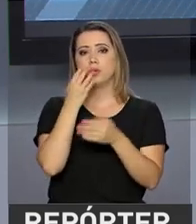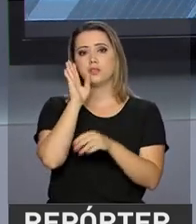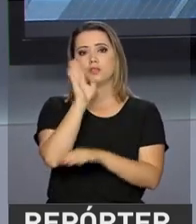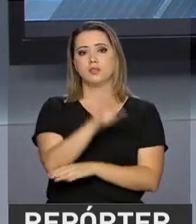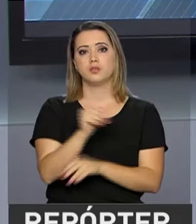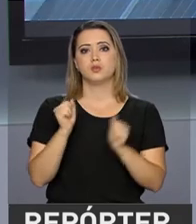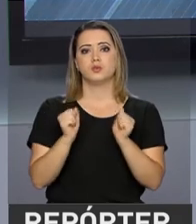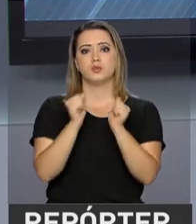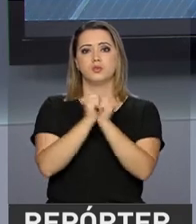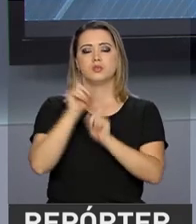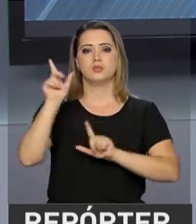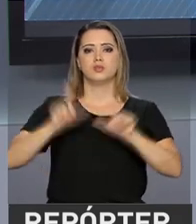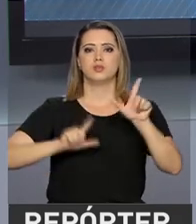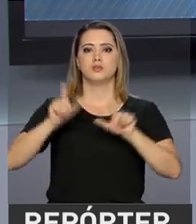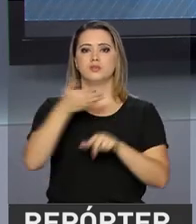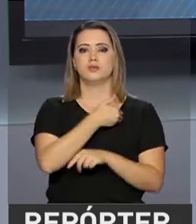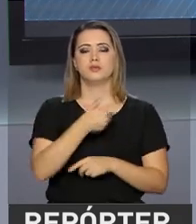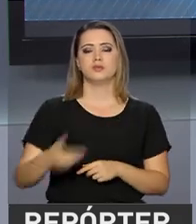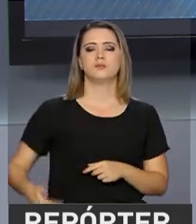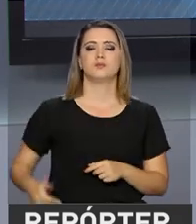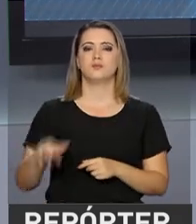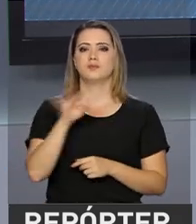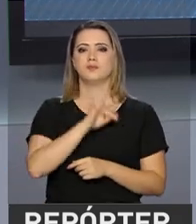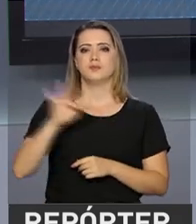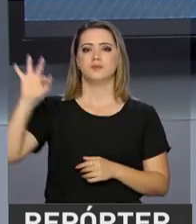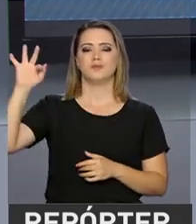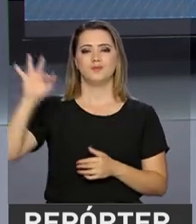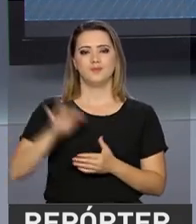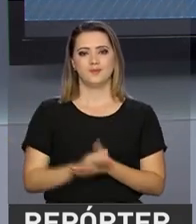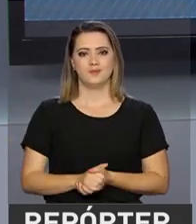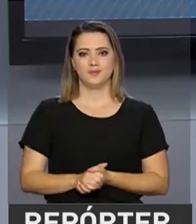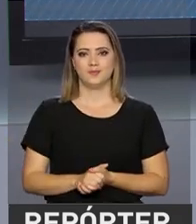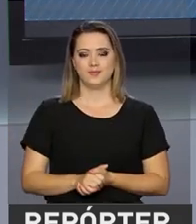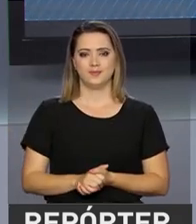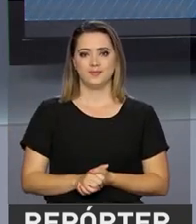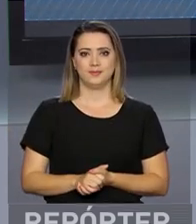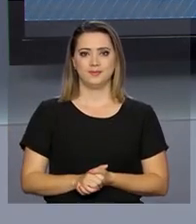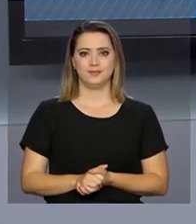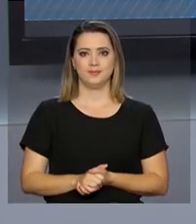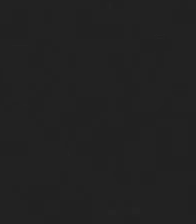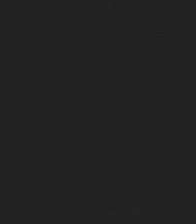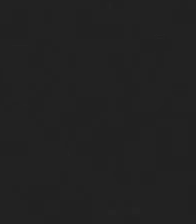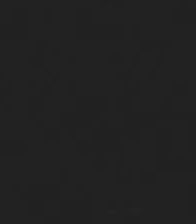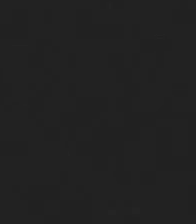boa tarde para você e continue com a gente aqui na NBR, a TV do Governo Federal.